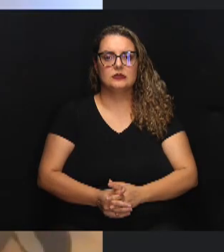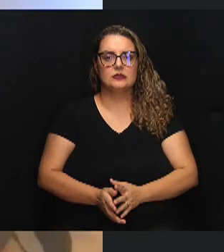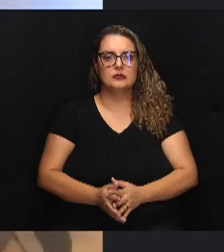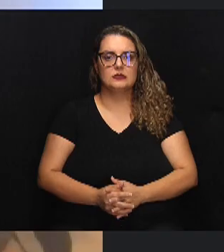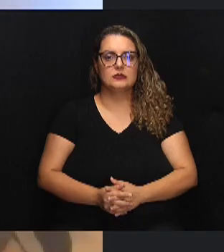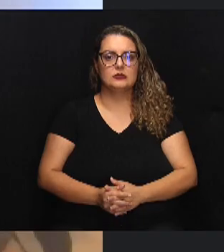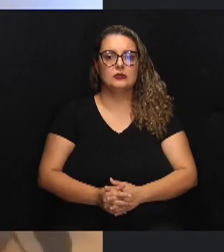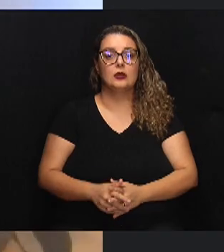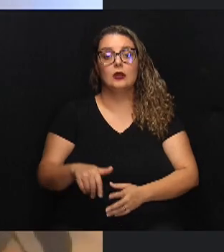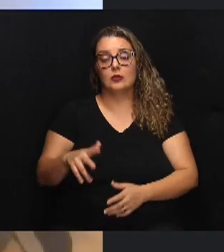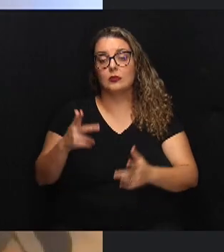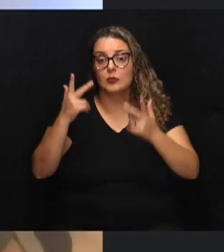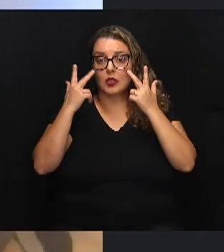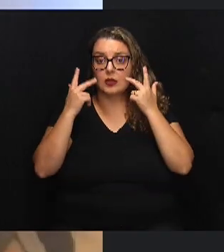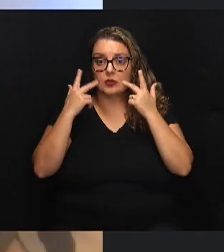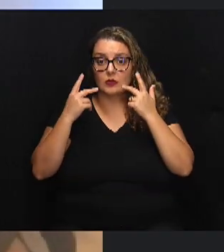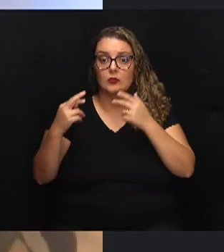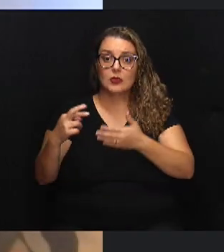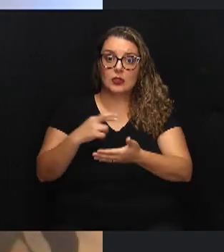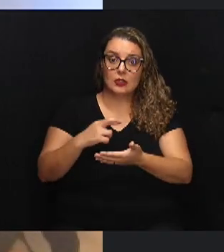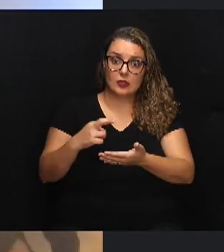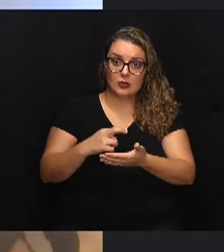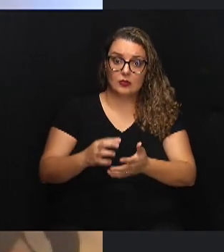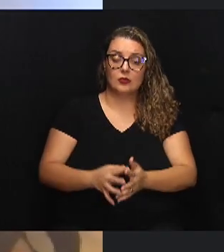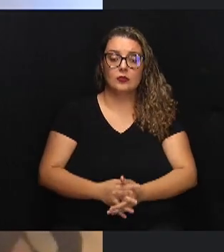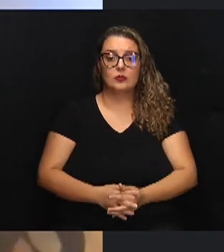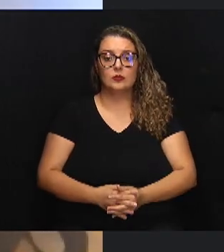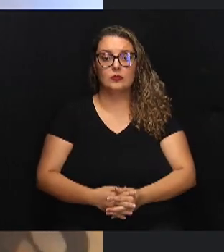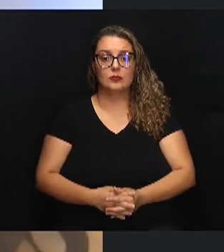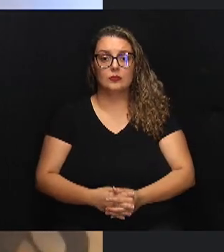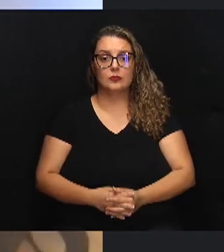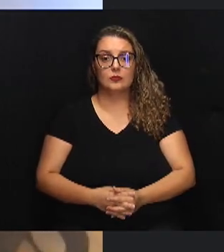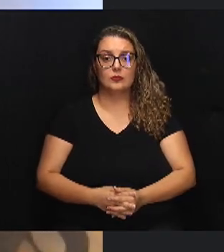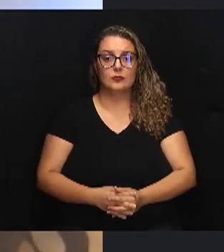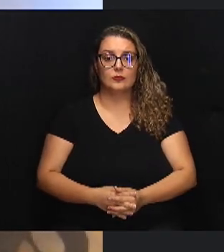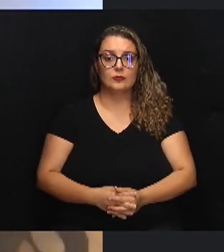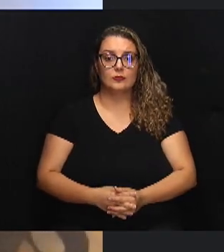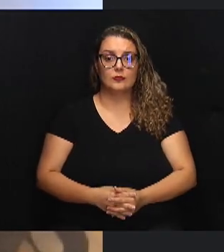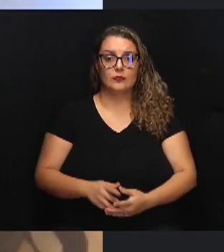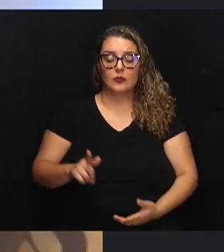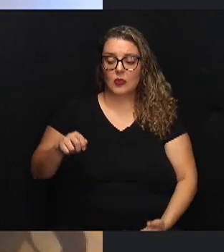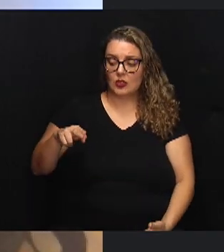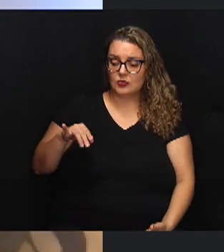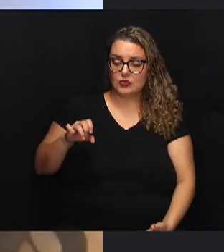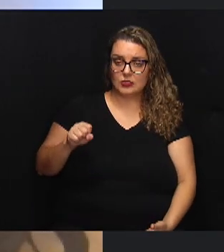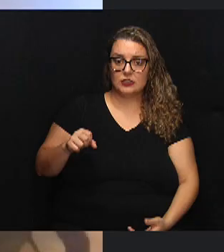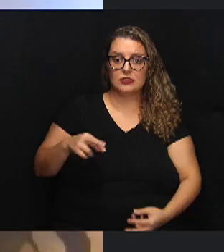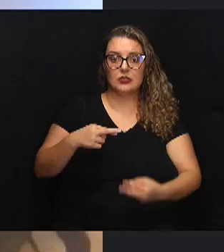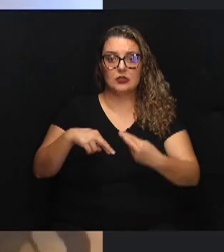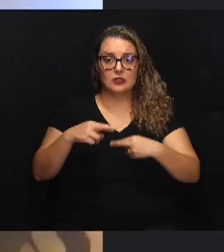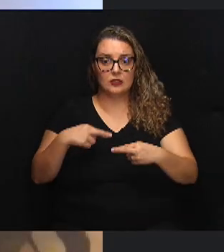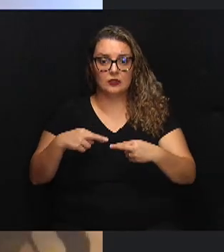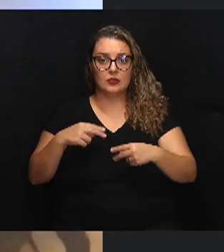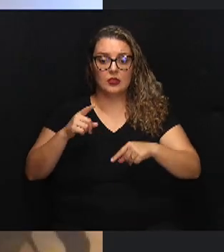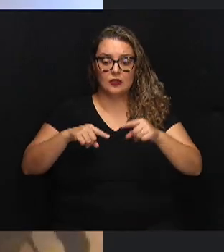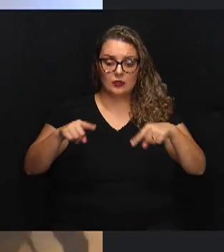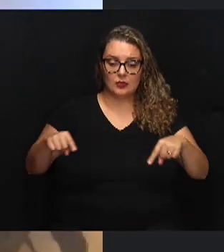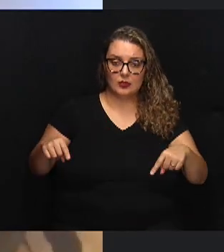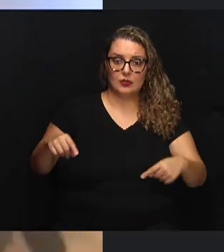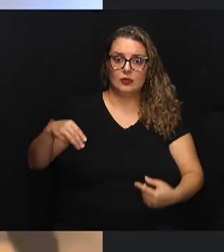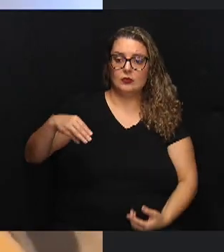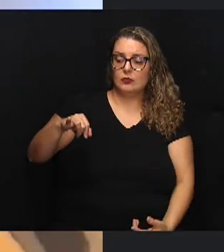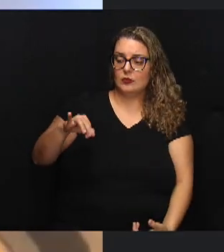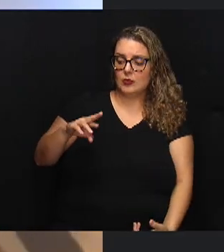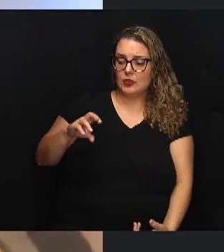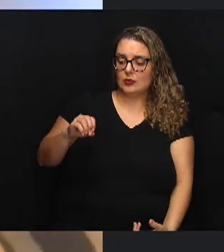Os mais comuns que a gente vai investigar são realmente os genes que estão relacionados à instabilidade de